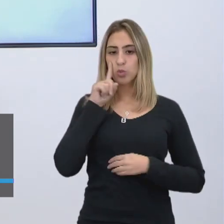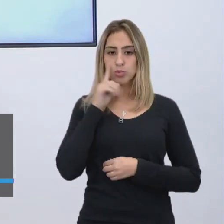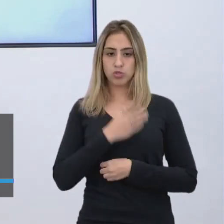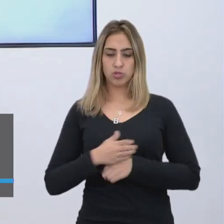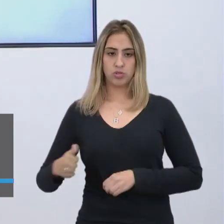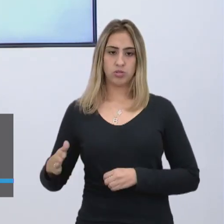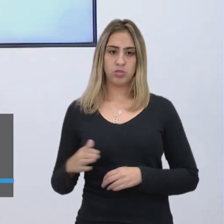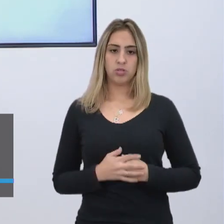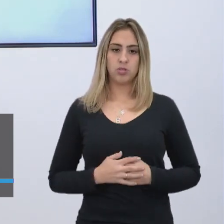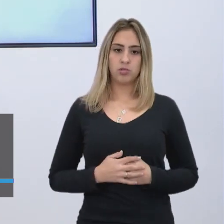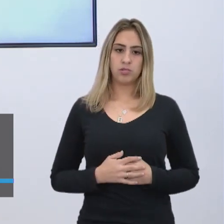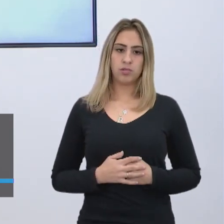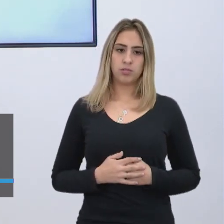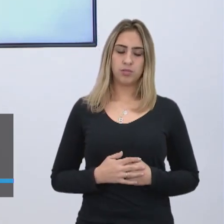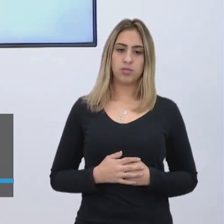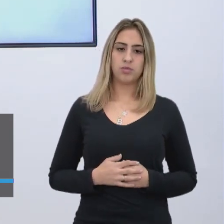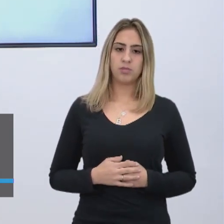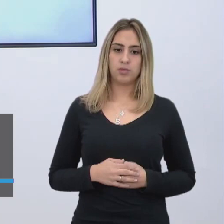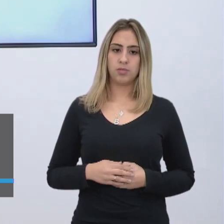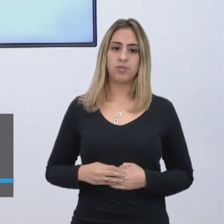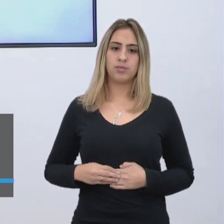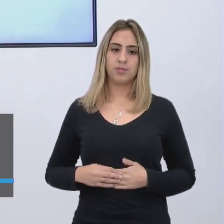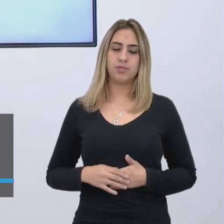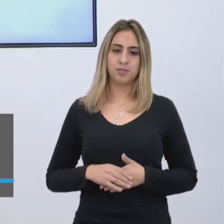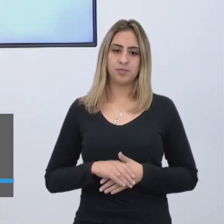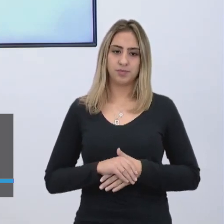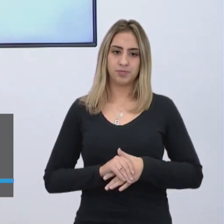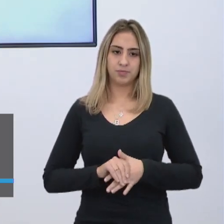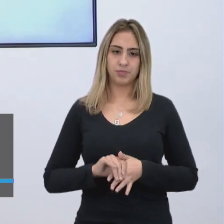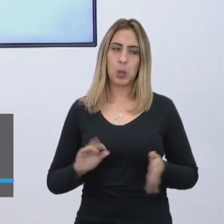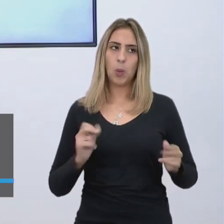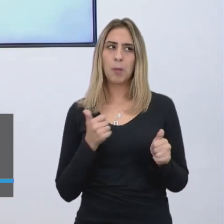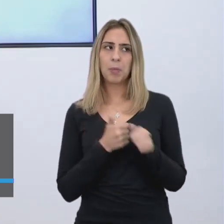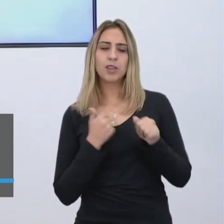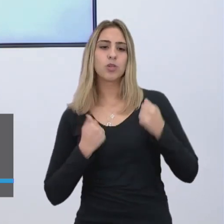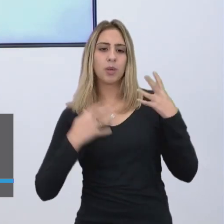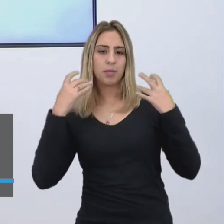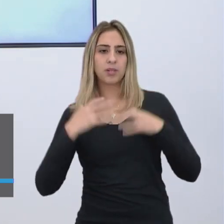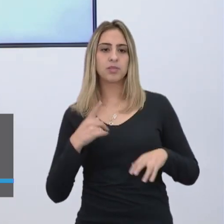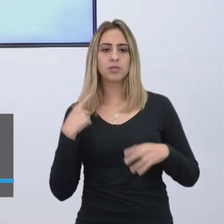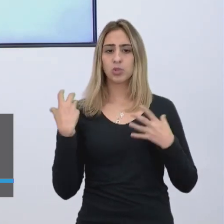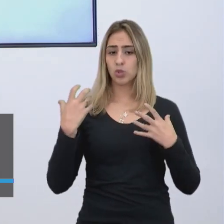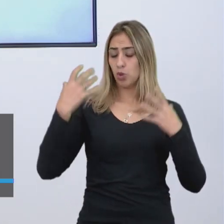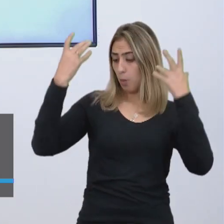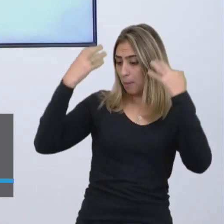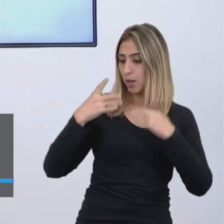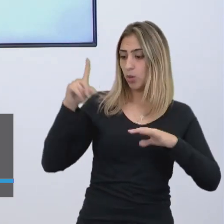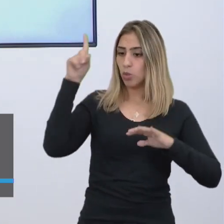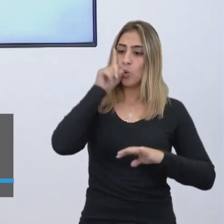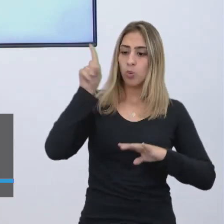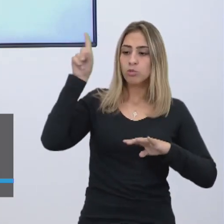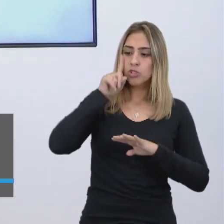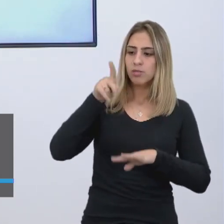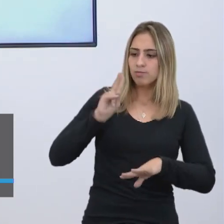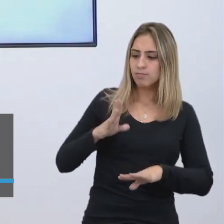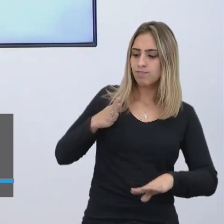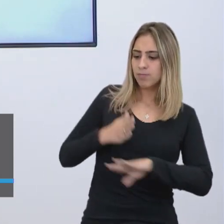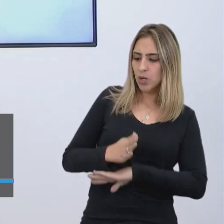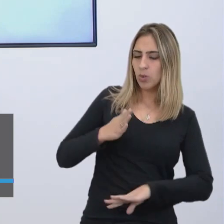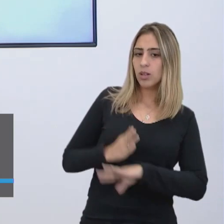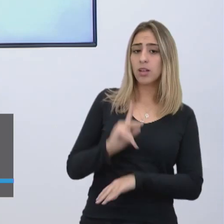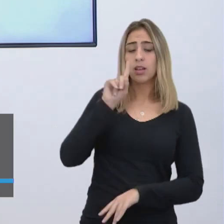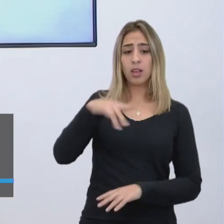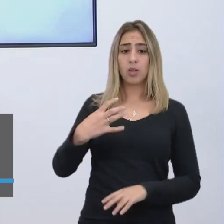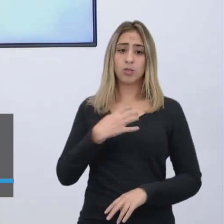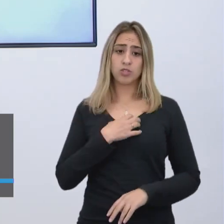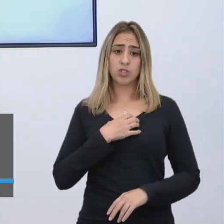dias, ou perto disso, né? Então, esse hábito, por exemplo, de se banhar todo dia com essa frequência, é um